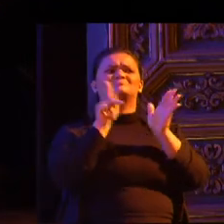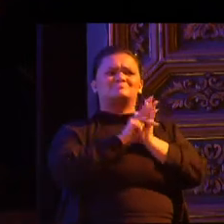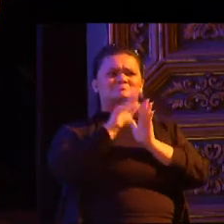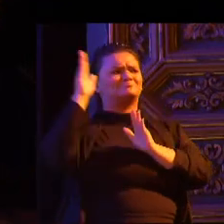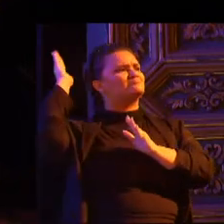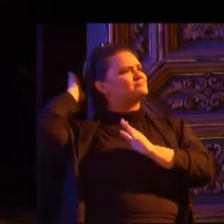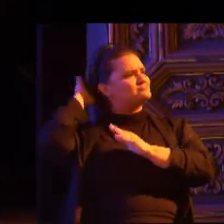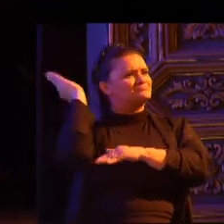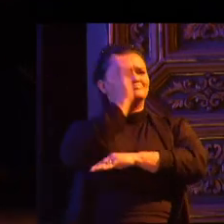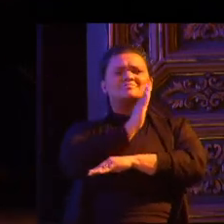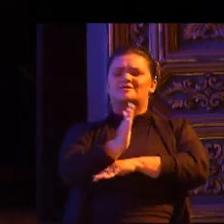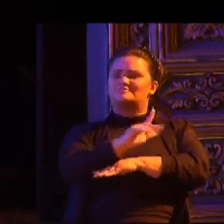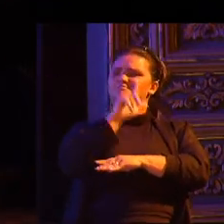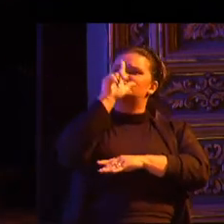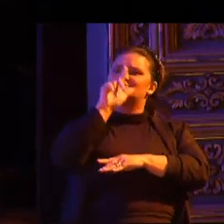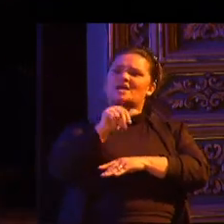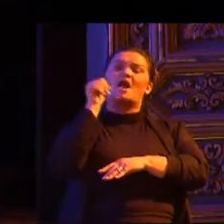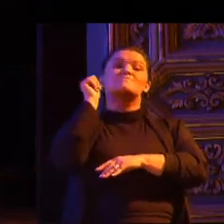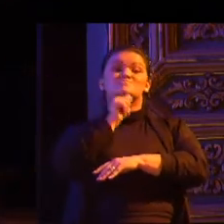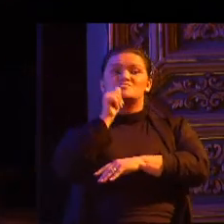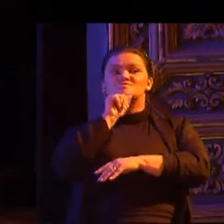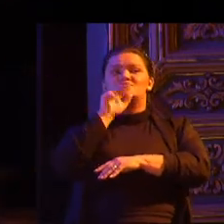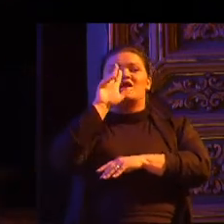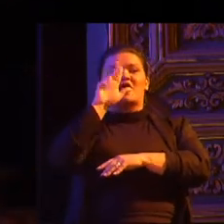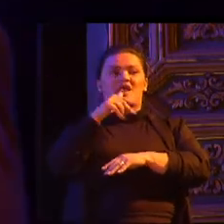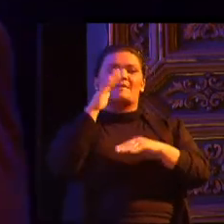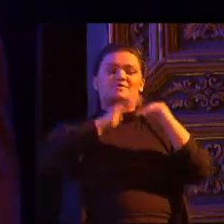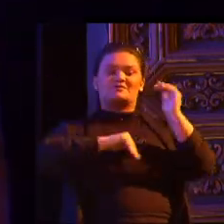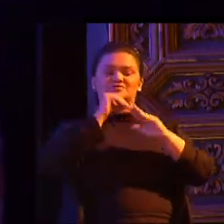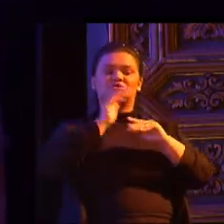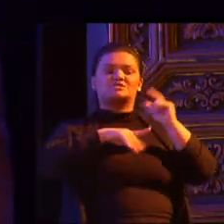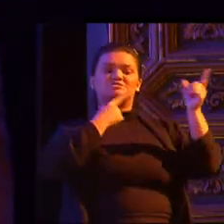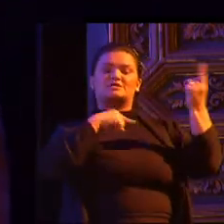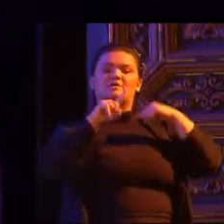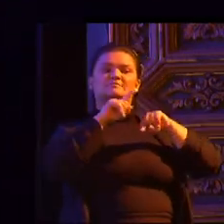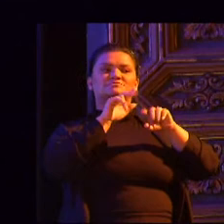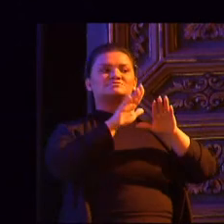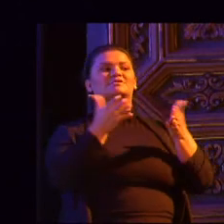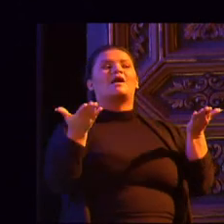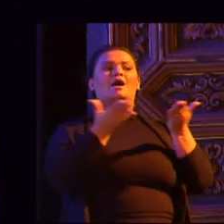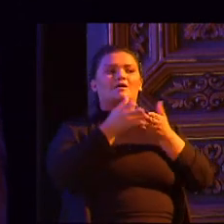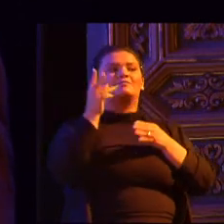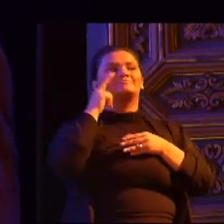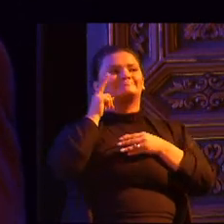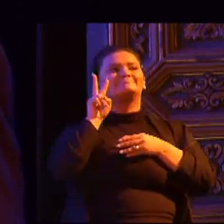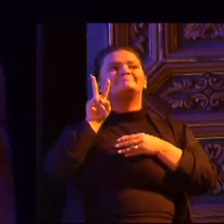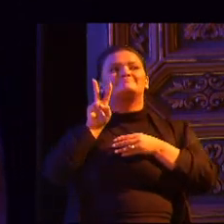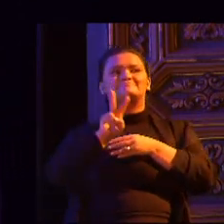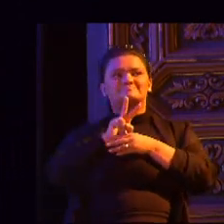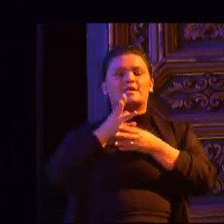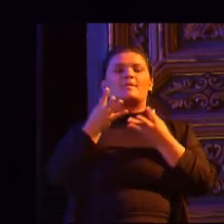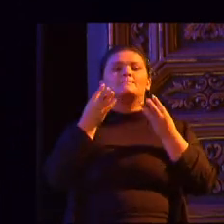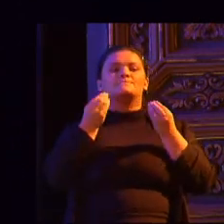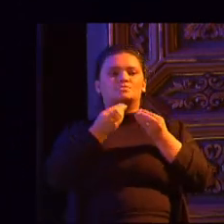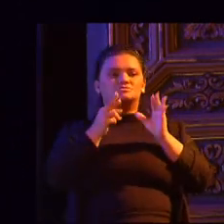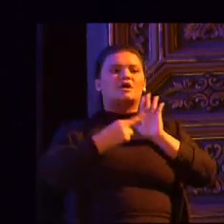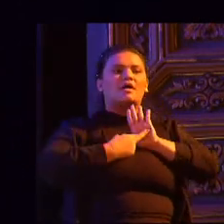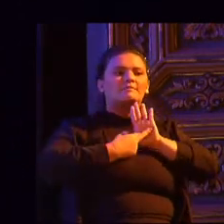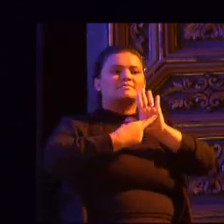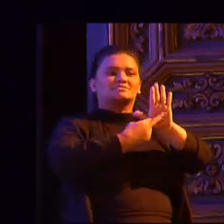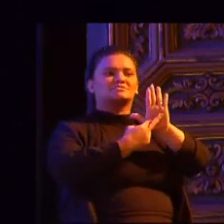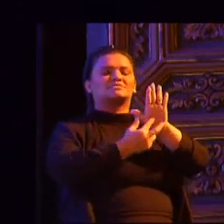E ela, no prêmio Profissionais da Música, senhoras e senhores, fiquem agora com grandes representantes da